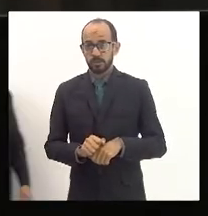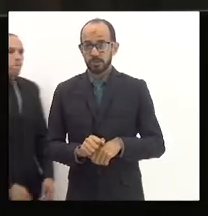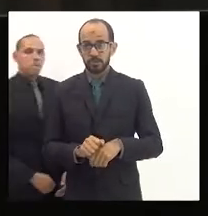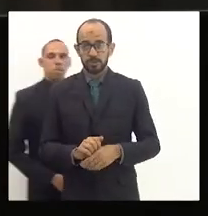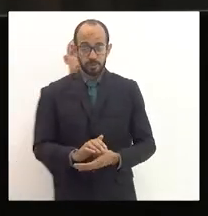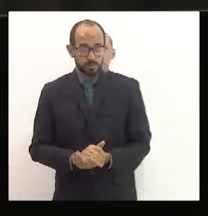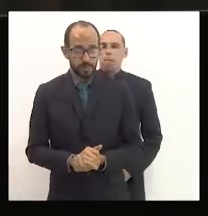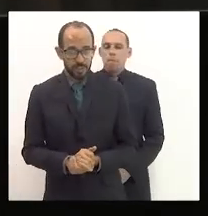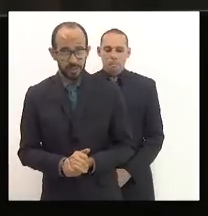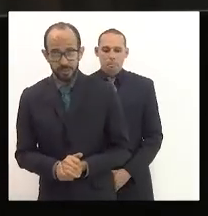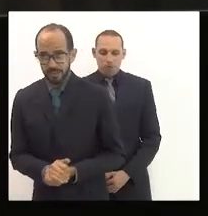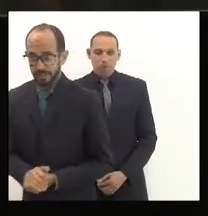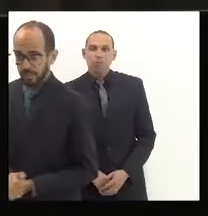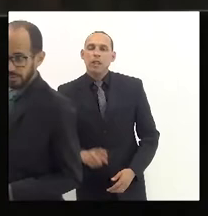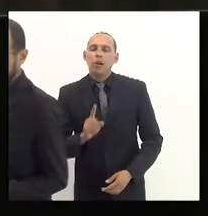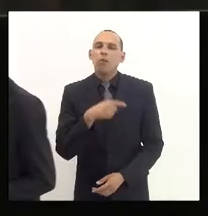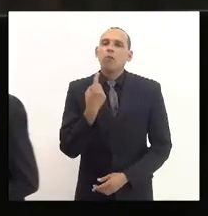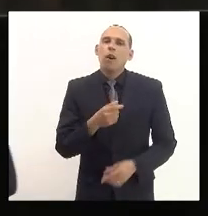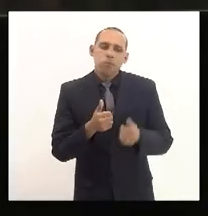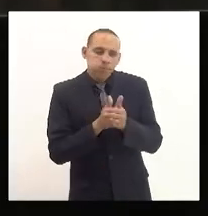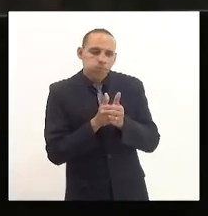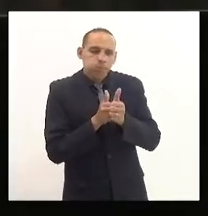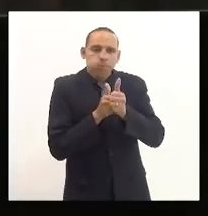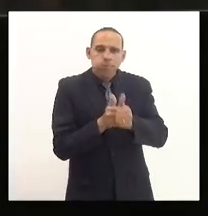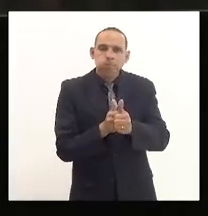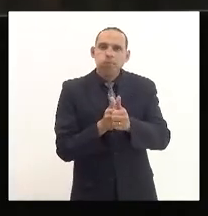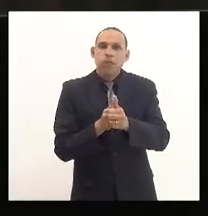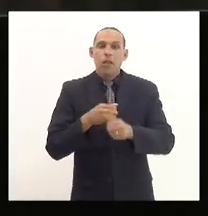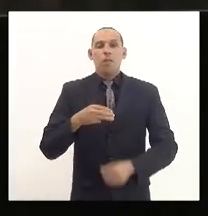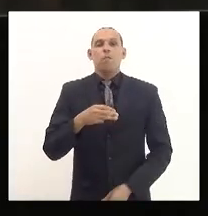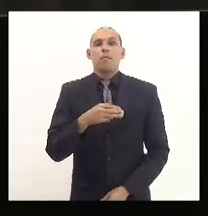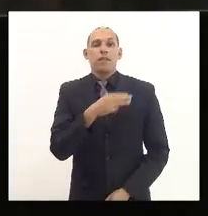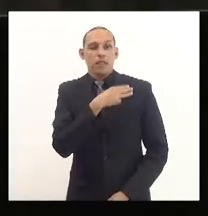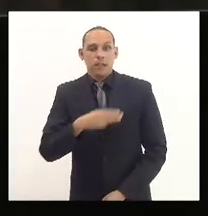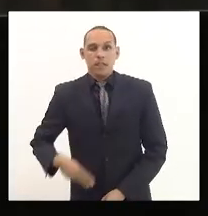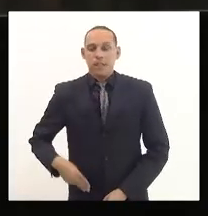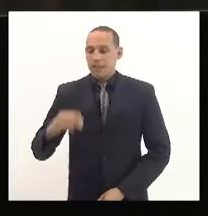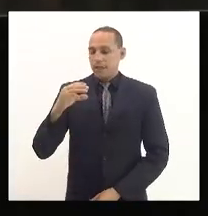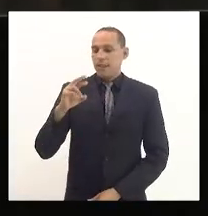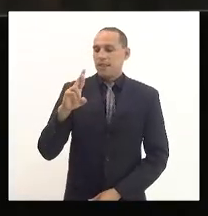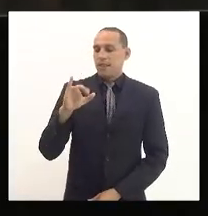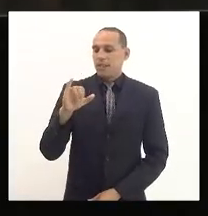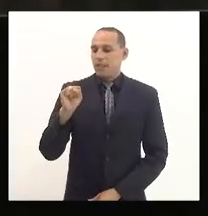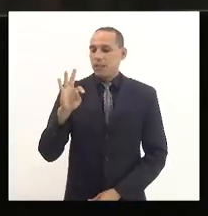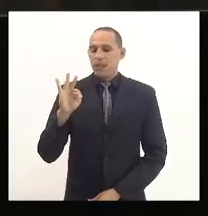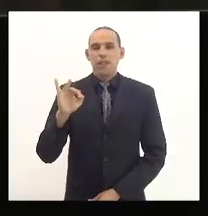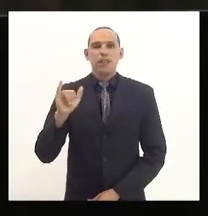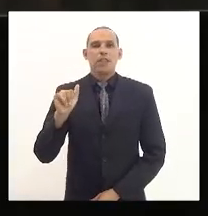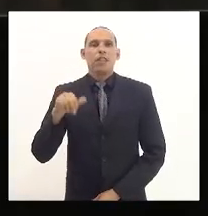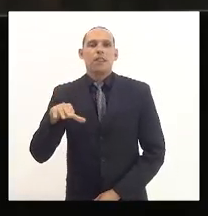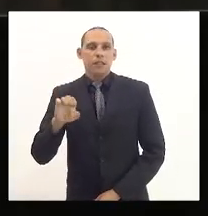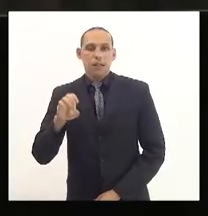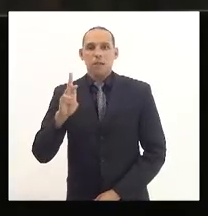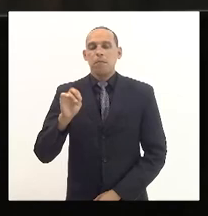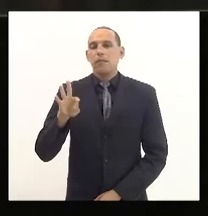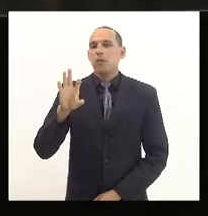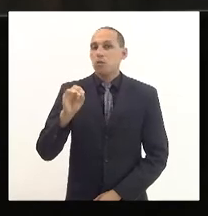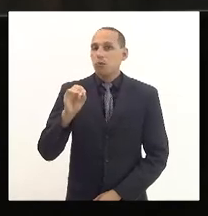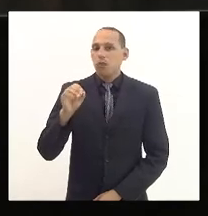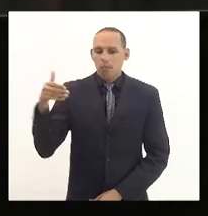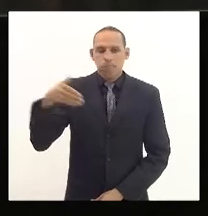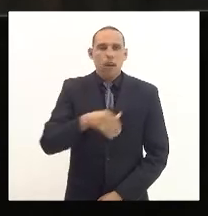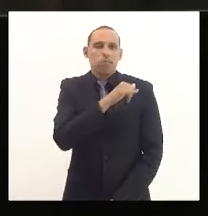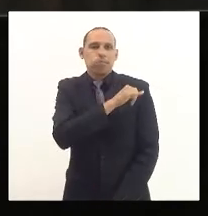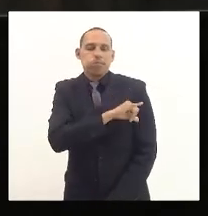tivemos acompanhando a ministra Cristiane Brito que hoje aqui no estado do Rio de Janeiro veio